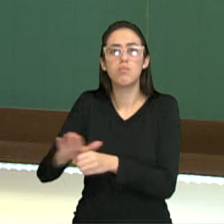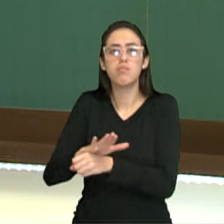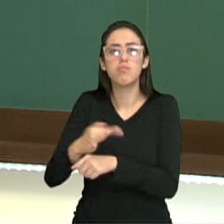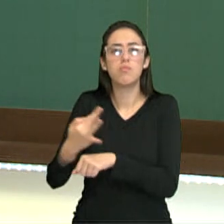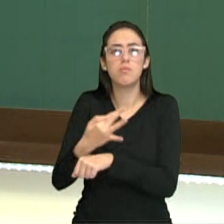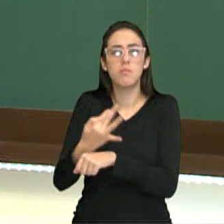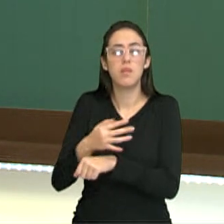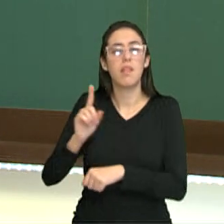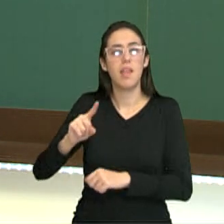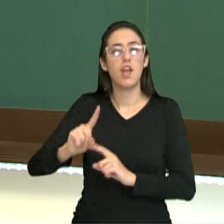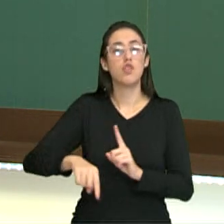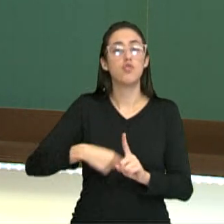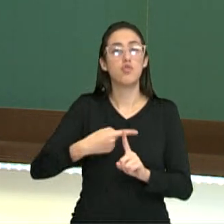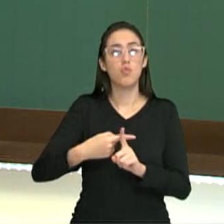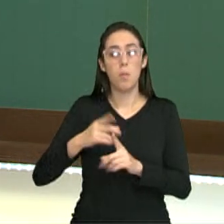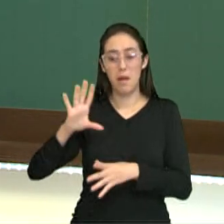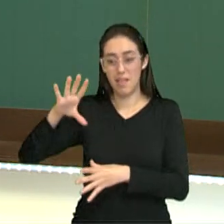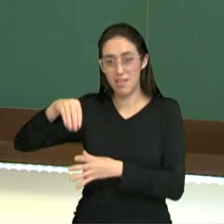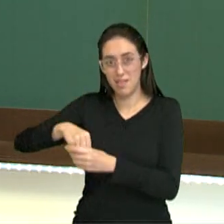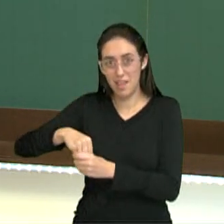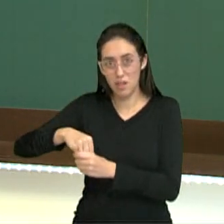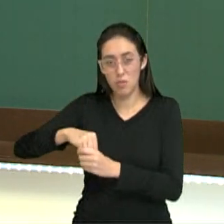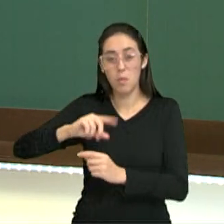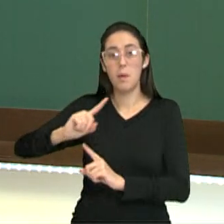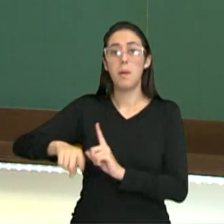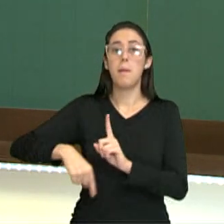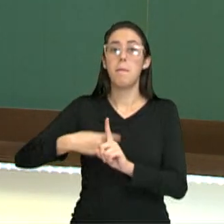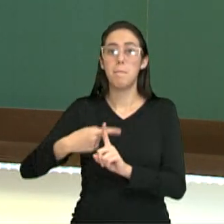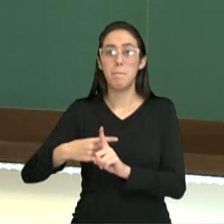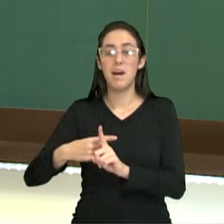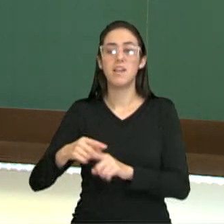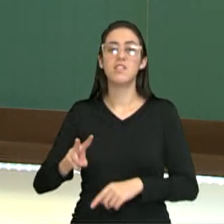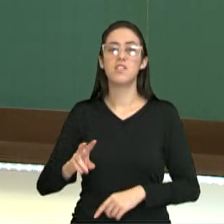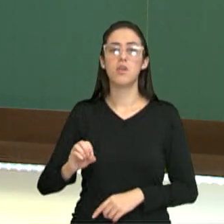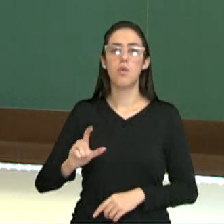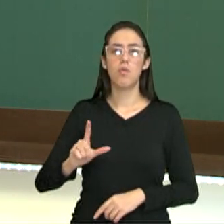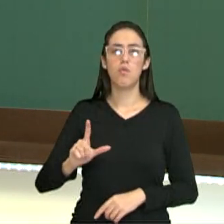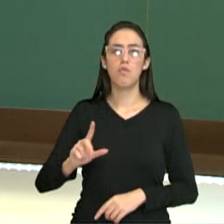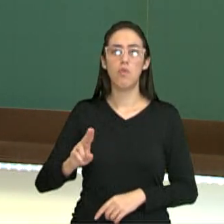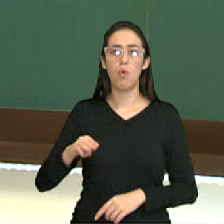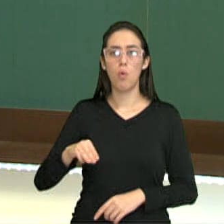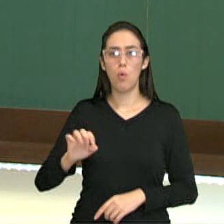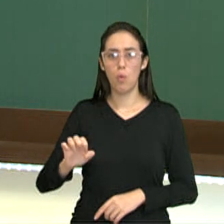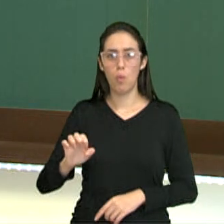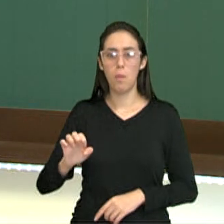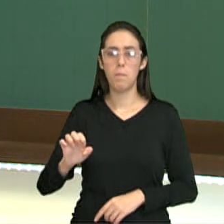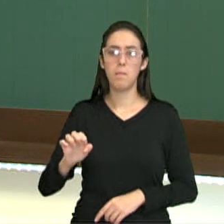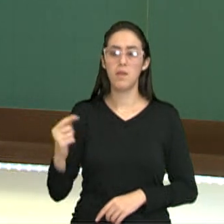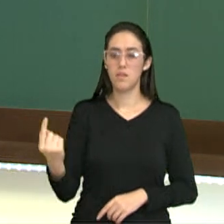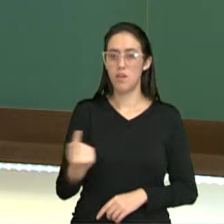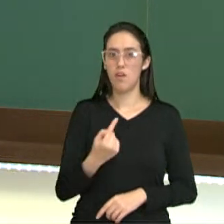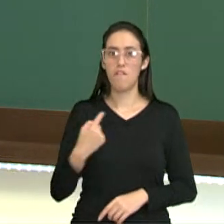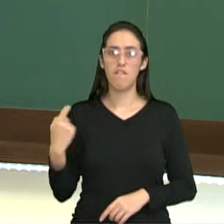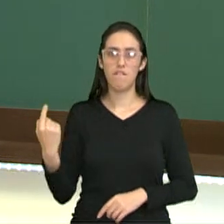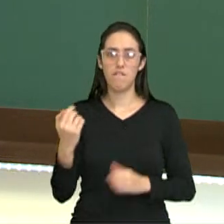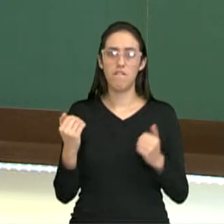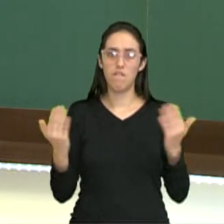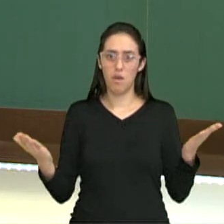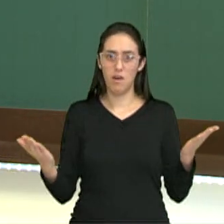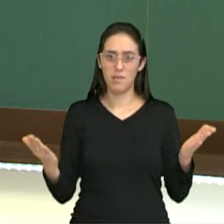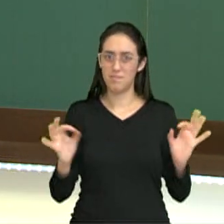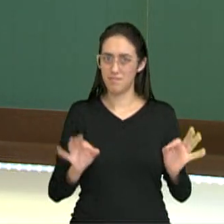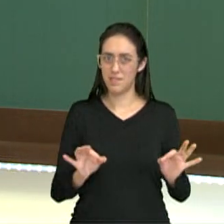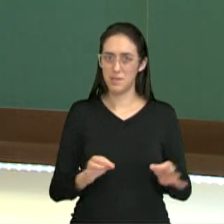é a soma do que está dentro mais o volume do que forma aquele